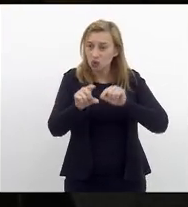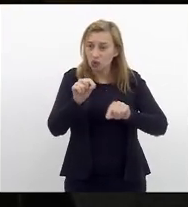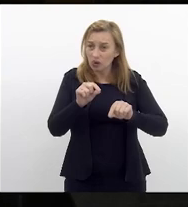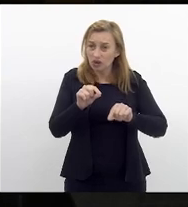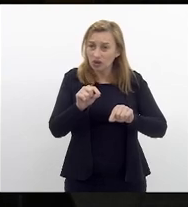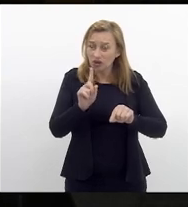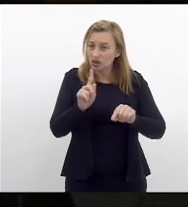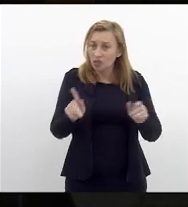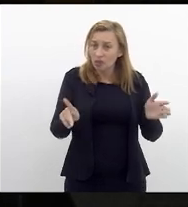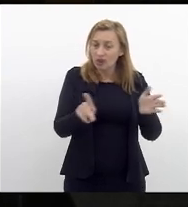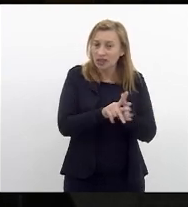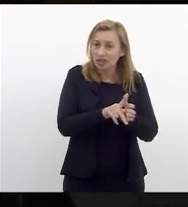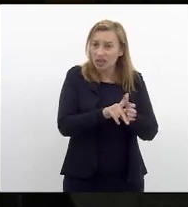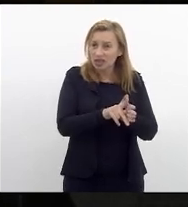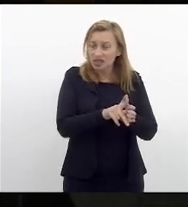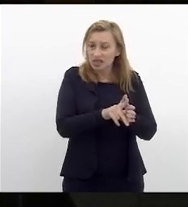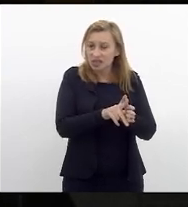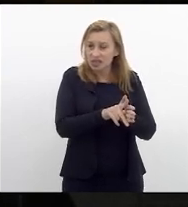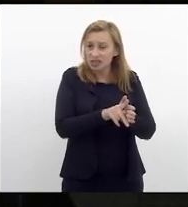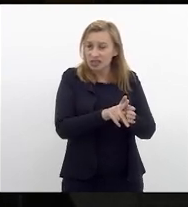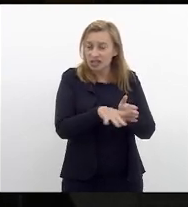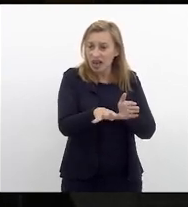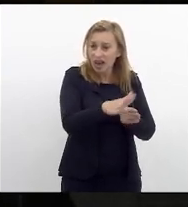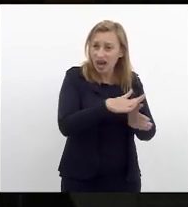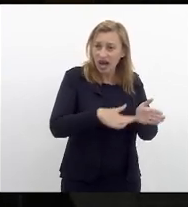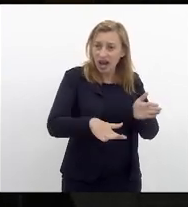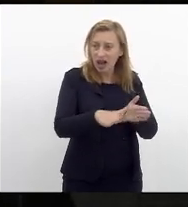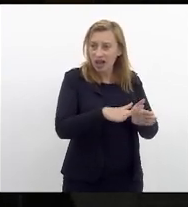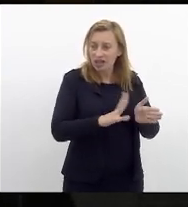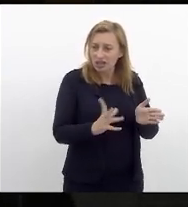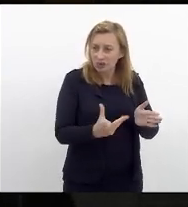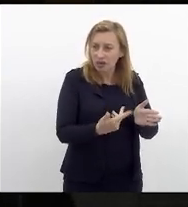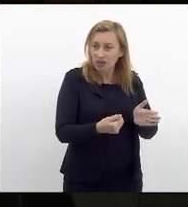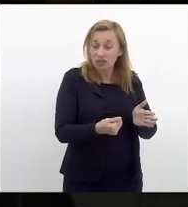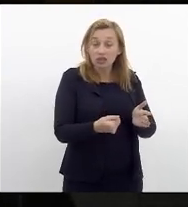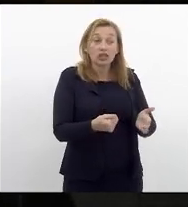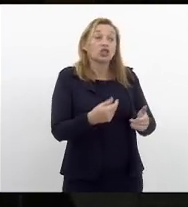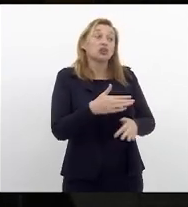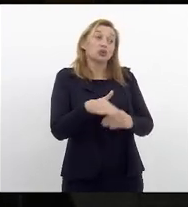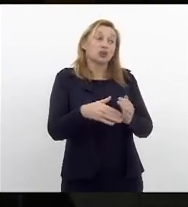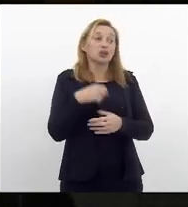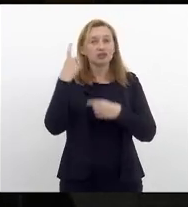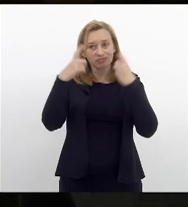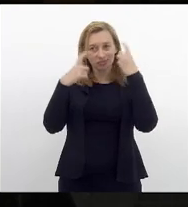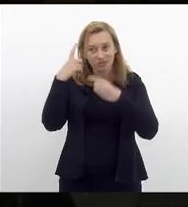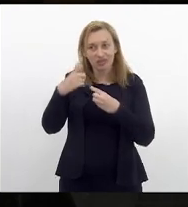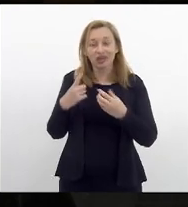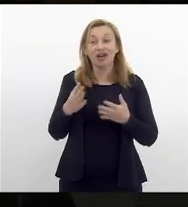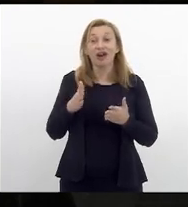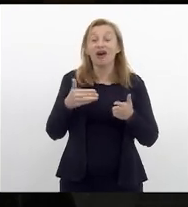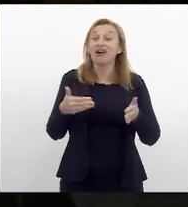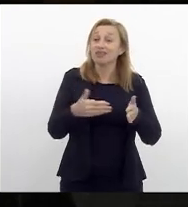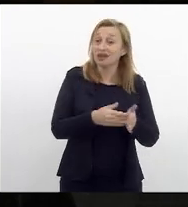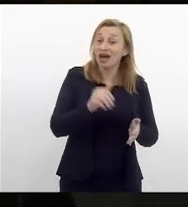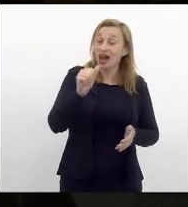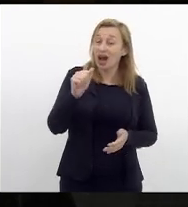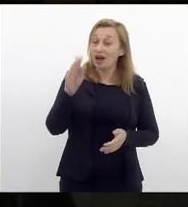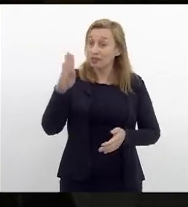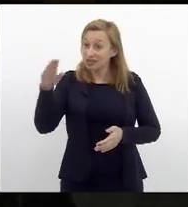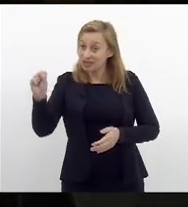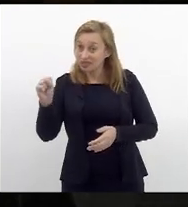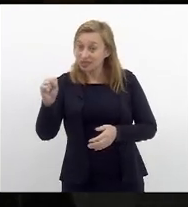de gente do ramo, e evidentemente todos estão preocupados. Até a ABES, que é a Associação